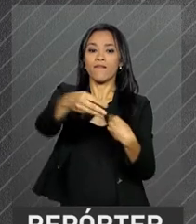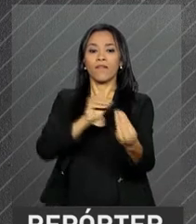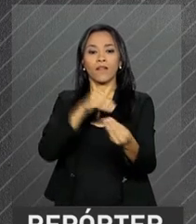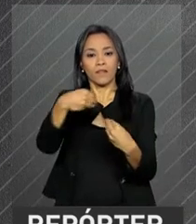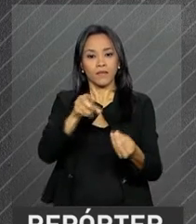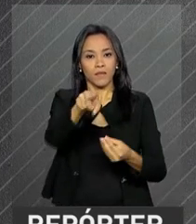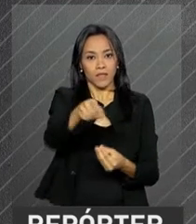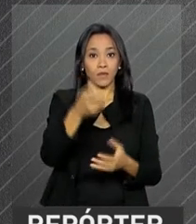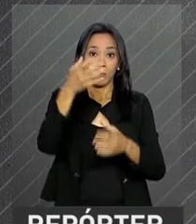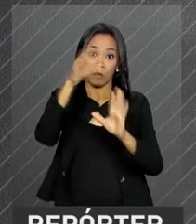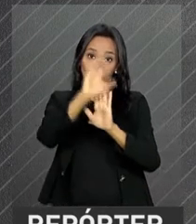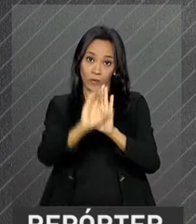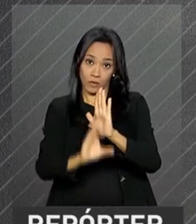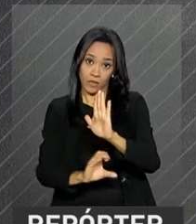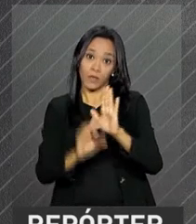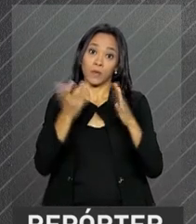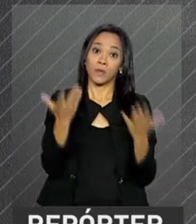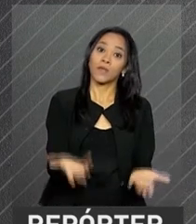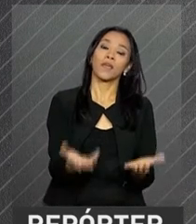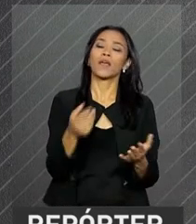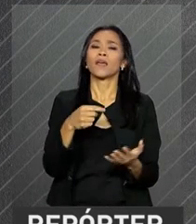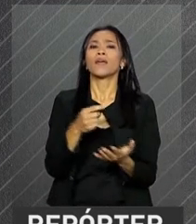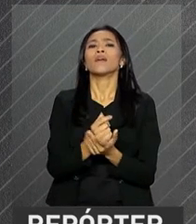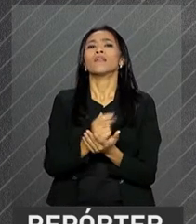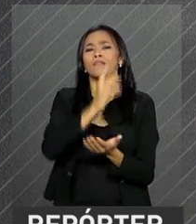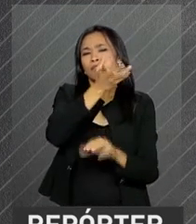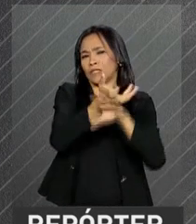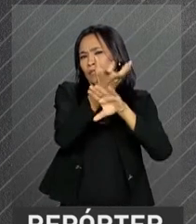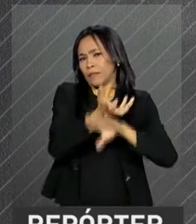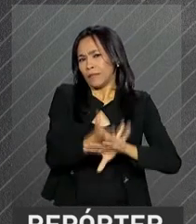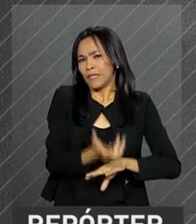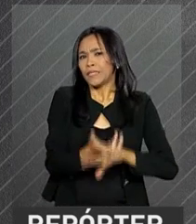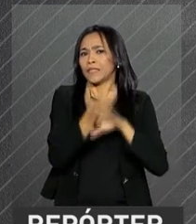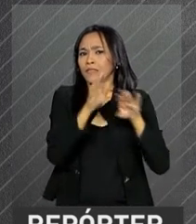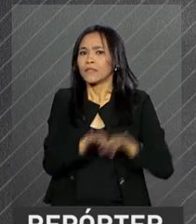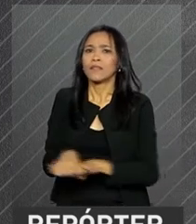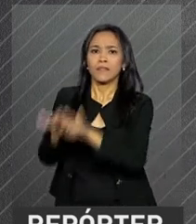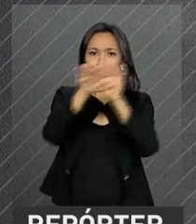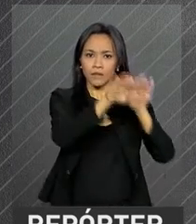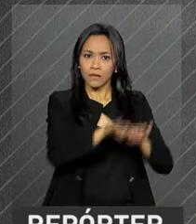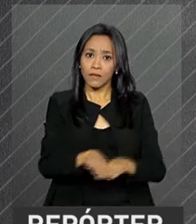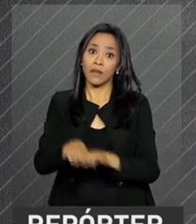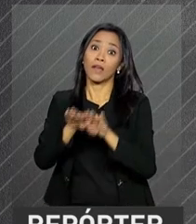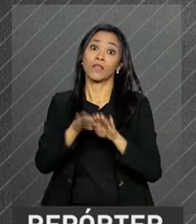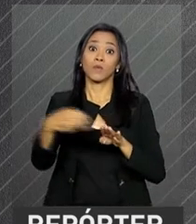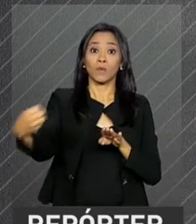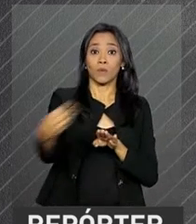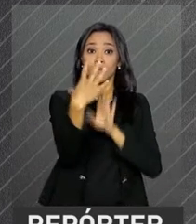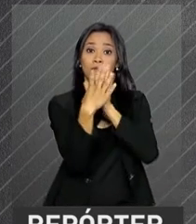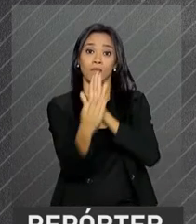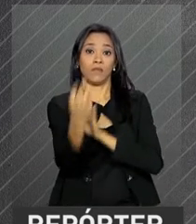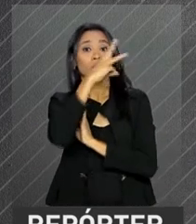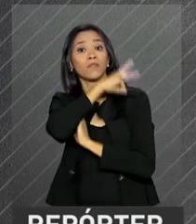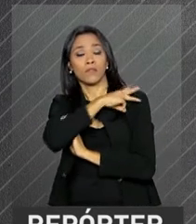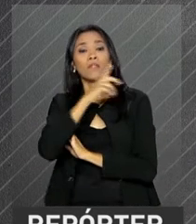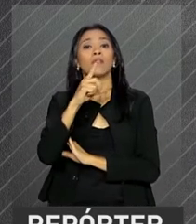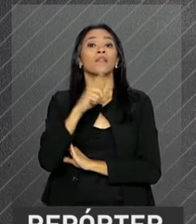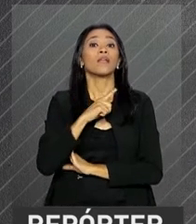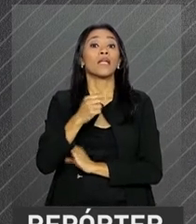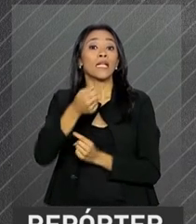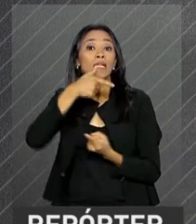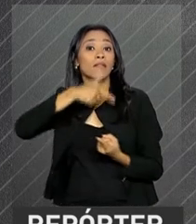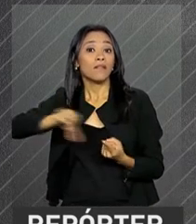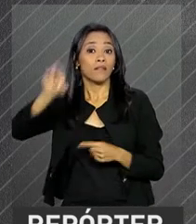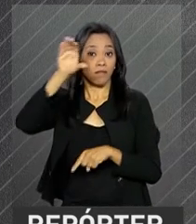curricular sendo que além das disciplinas da base como curricular novo ensino médio prevê que língua